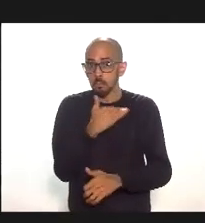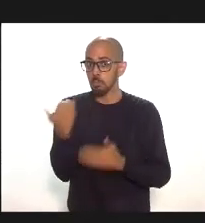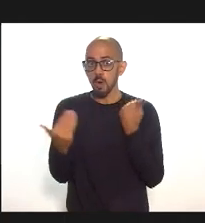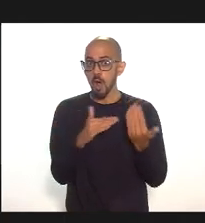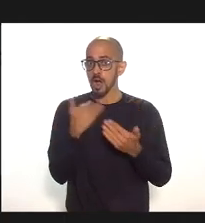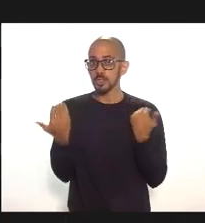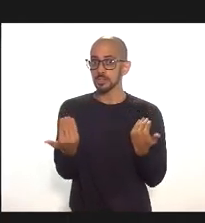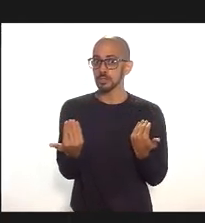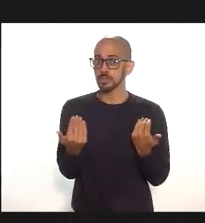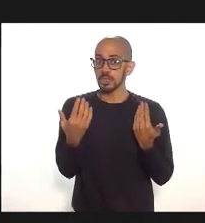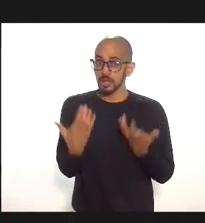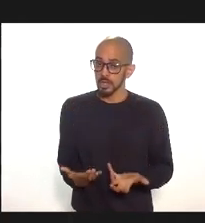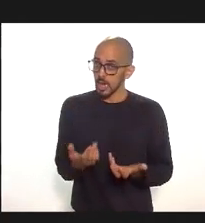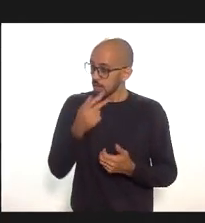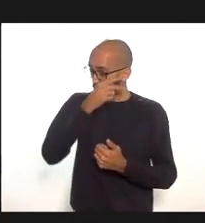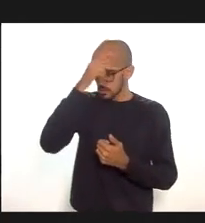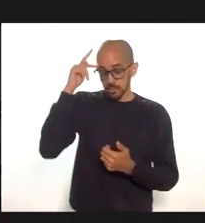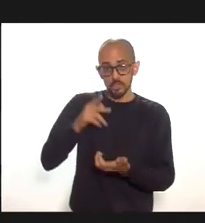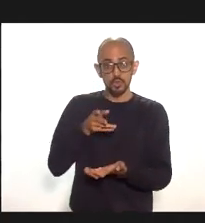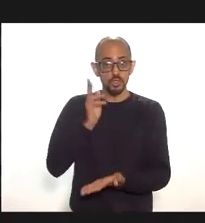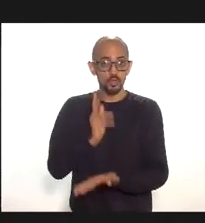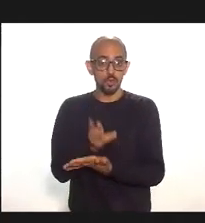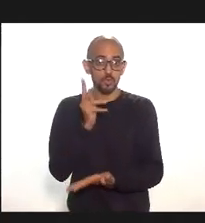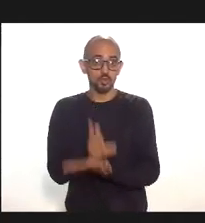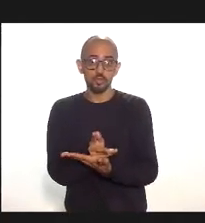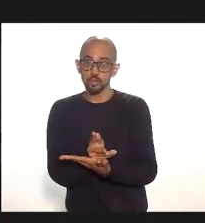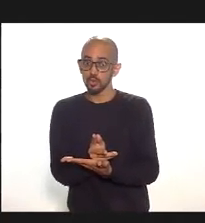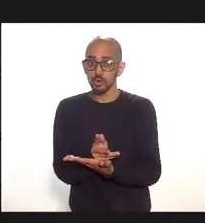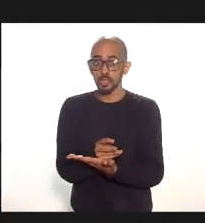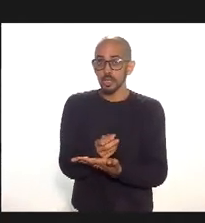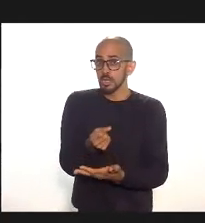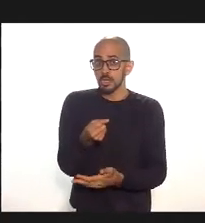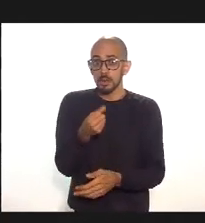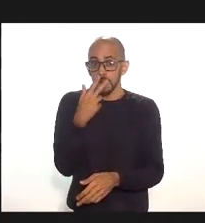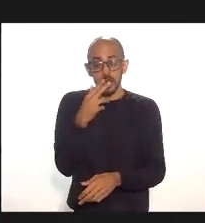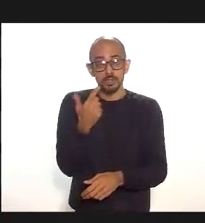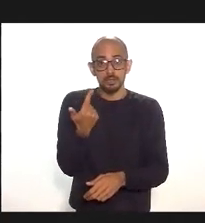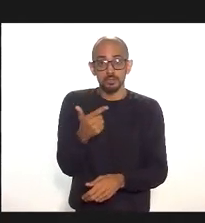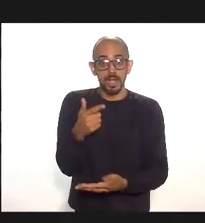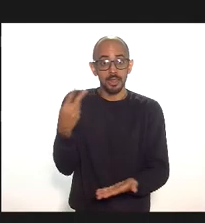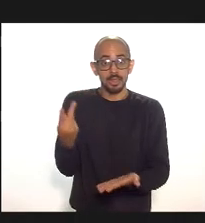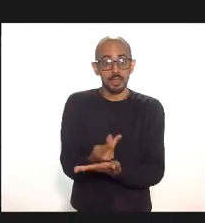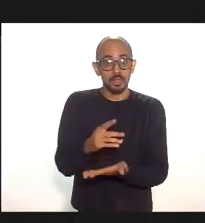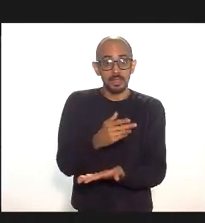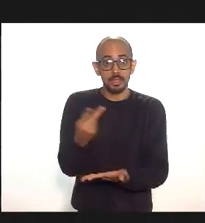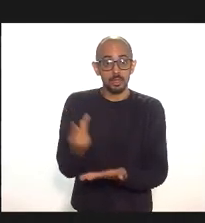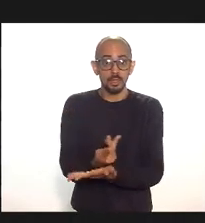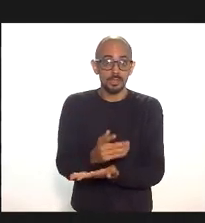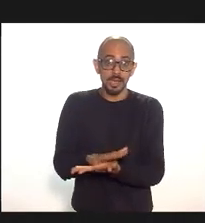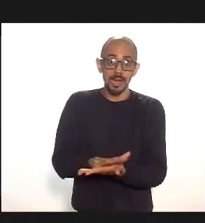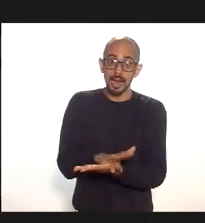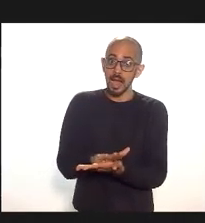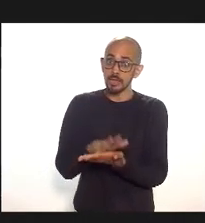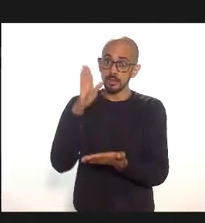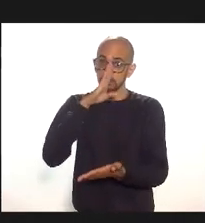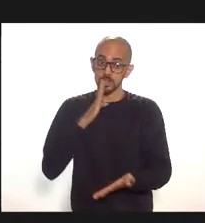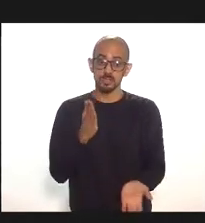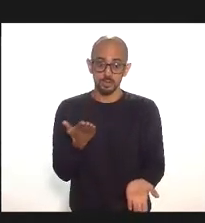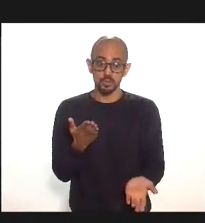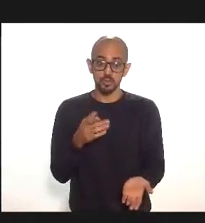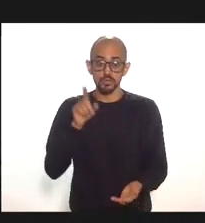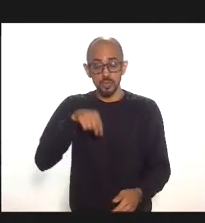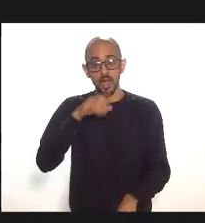que as pessoas continuem vivendo a vida como se nada estivesse acontecendo quando nós temos 400 mil mortes no nosso país. Isso é